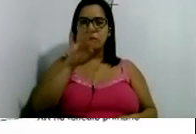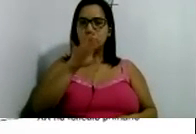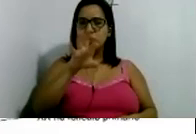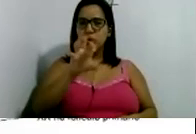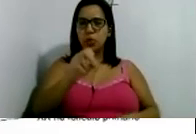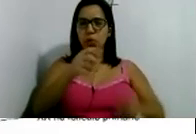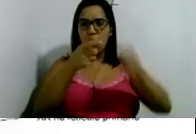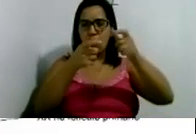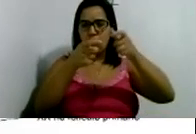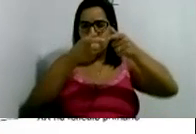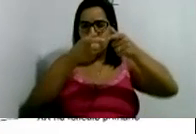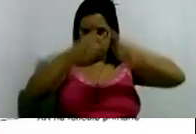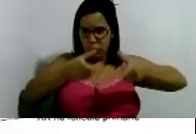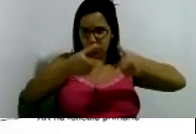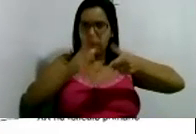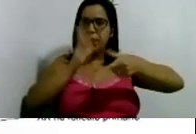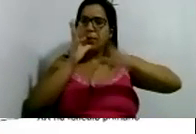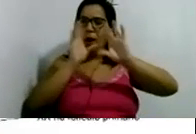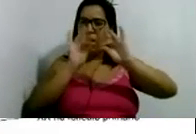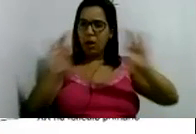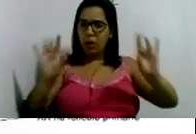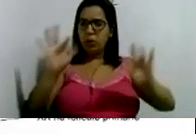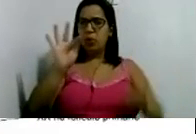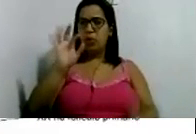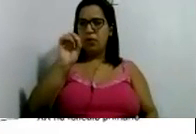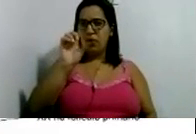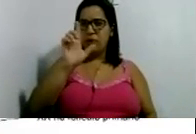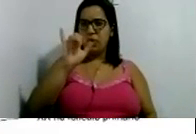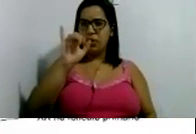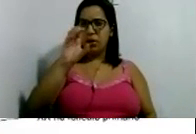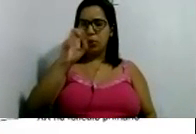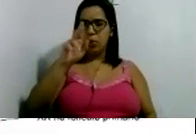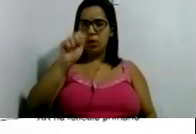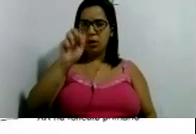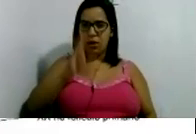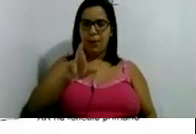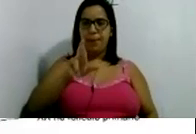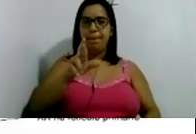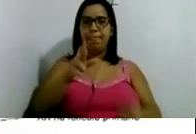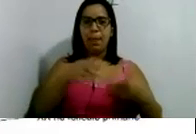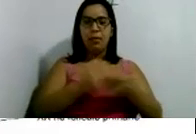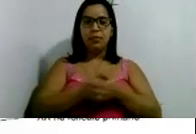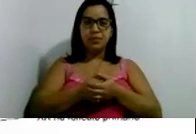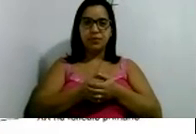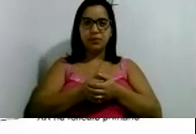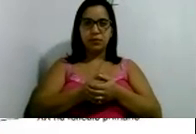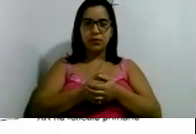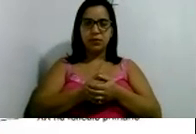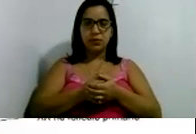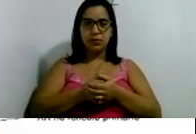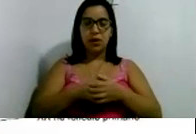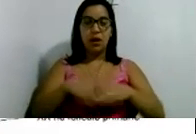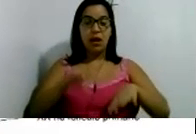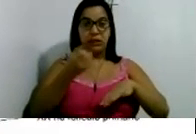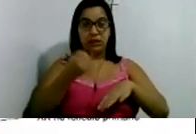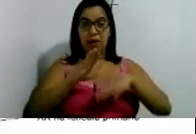espaço que é preenchido por líquido folicular. Então, quanto mais desenvolvido é o folículo, maior é o antro.